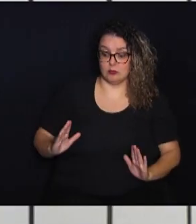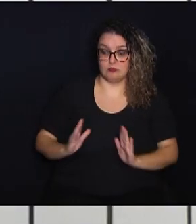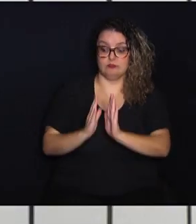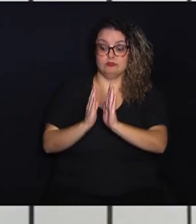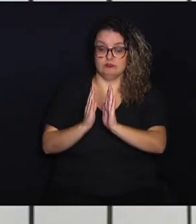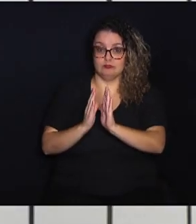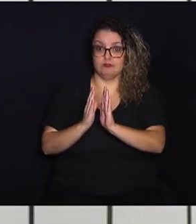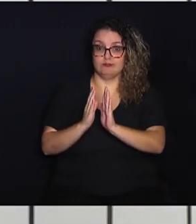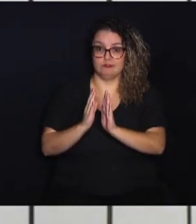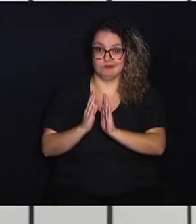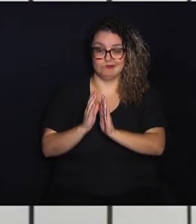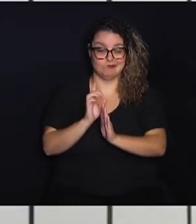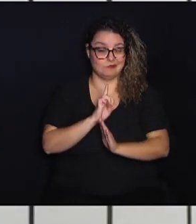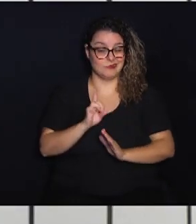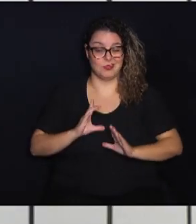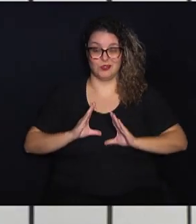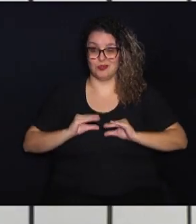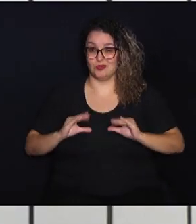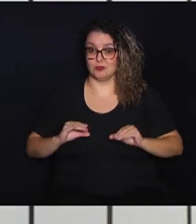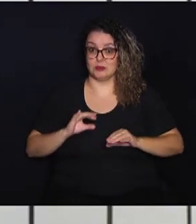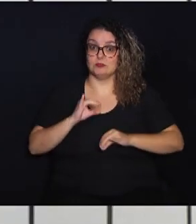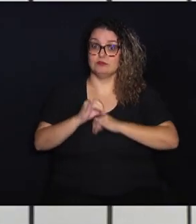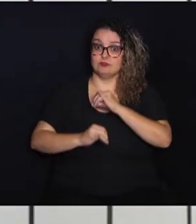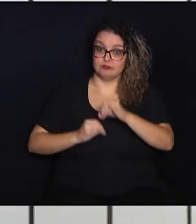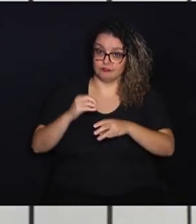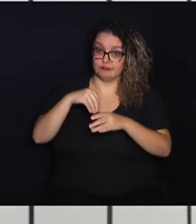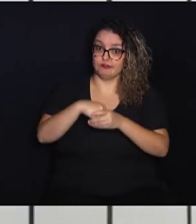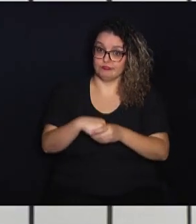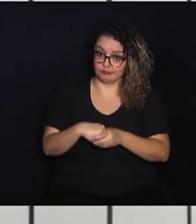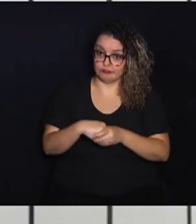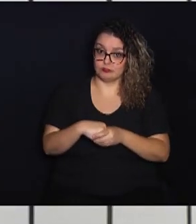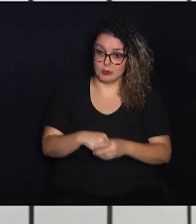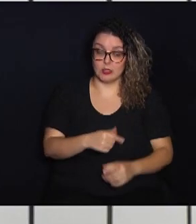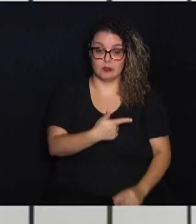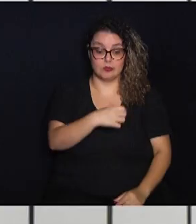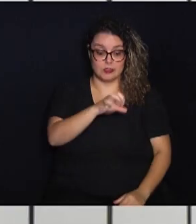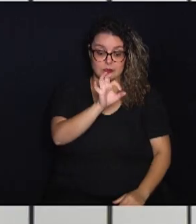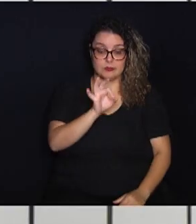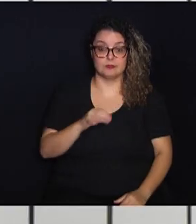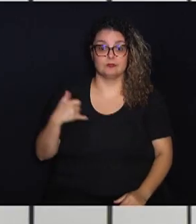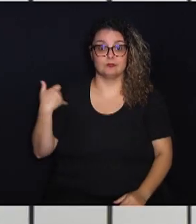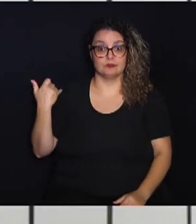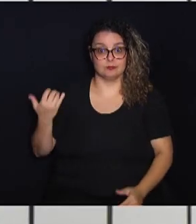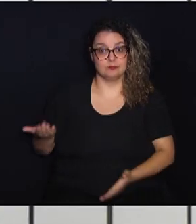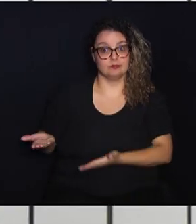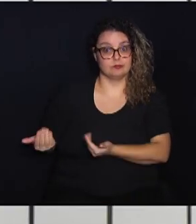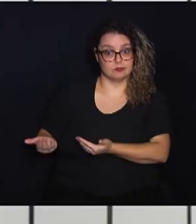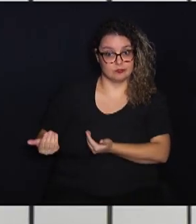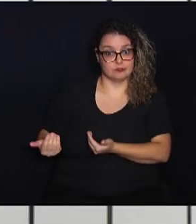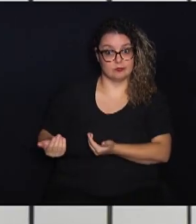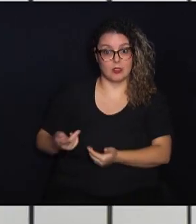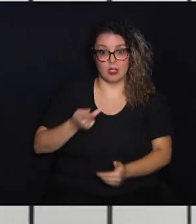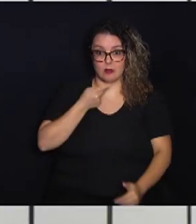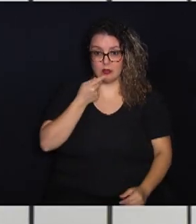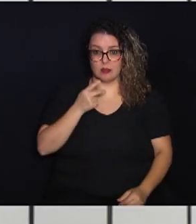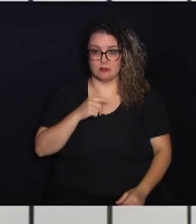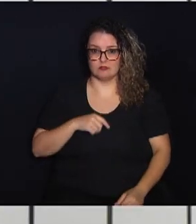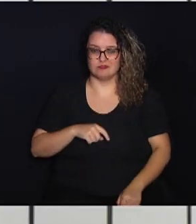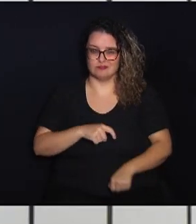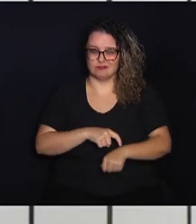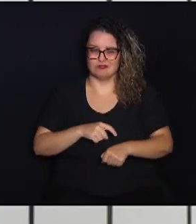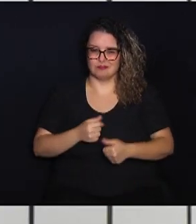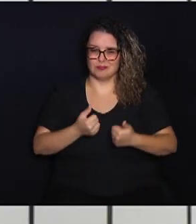situações desconfortáveis online, 29% dos jovens relatam ter passado por momentos ofensivos